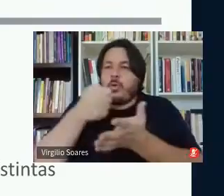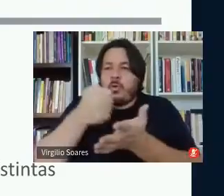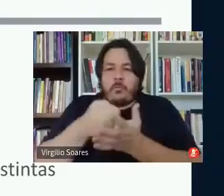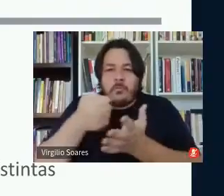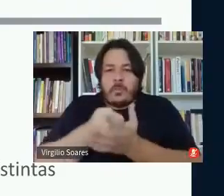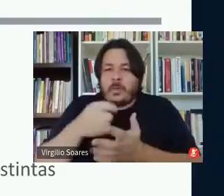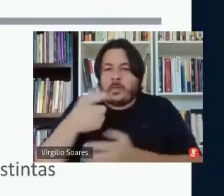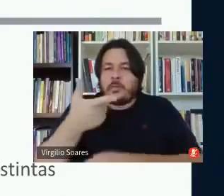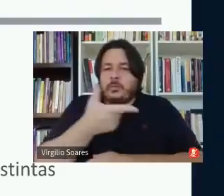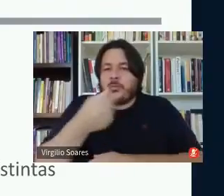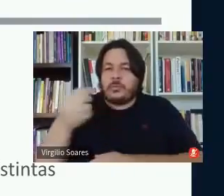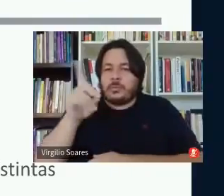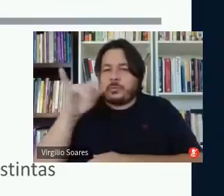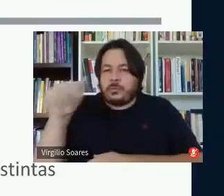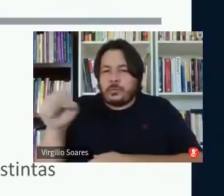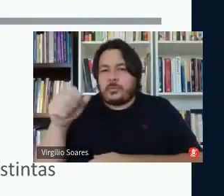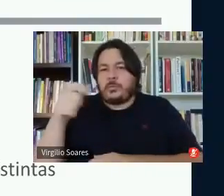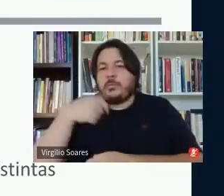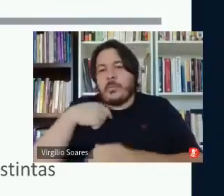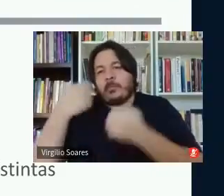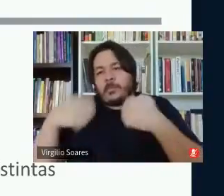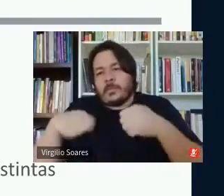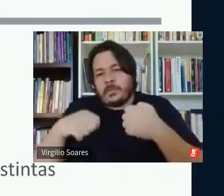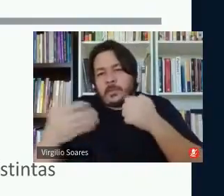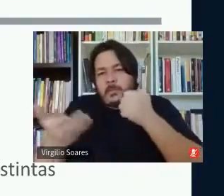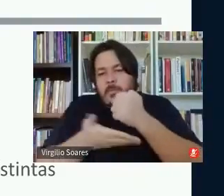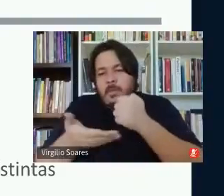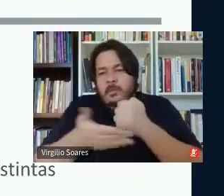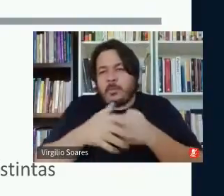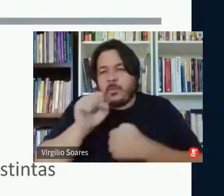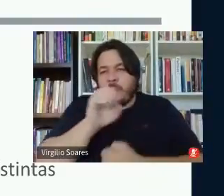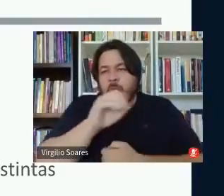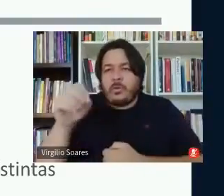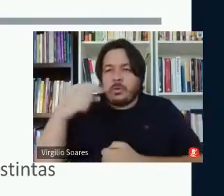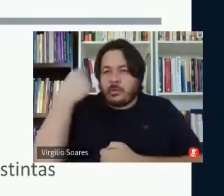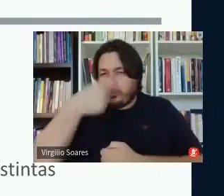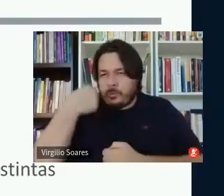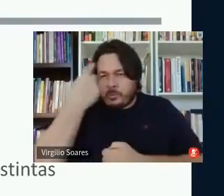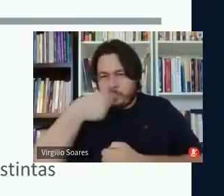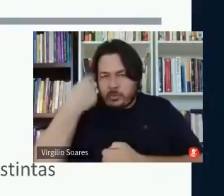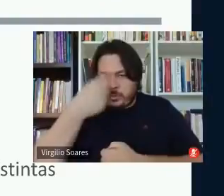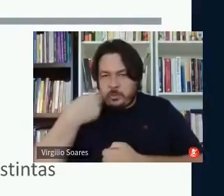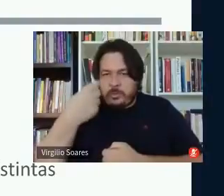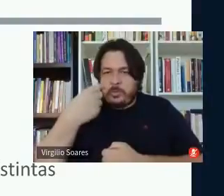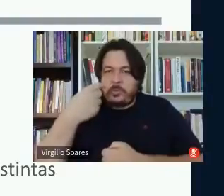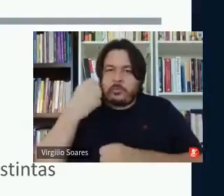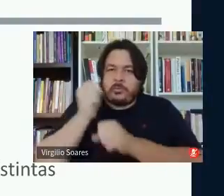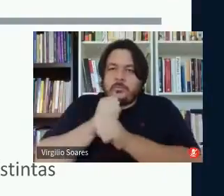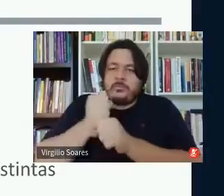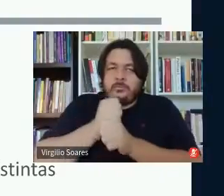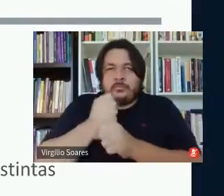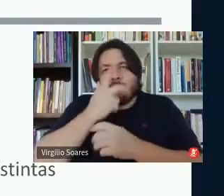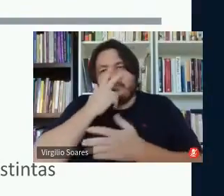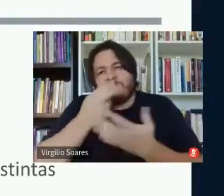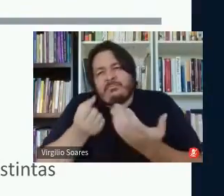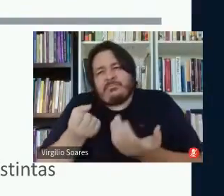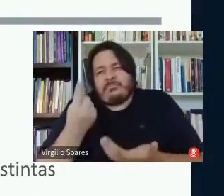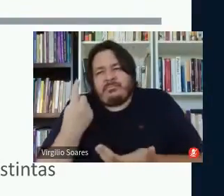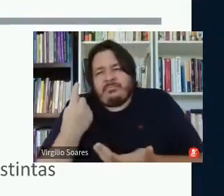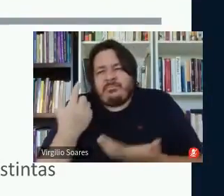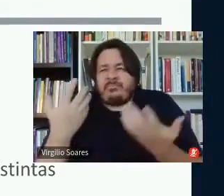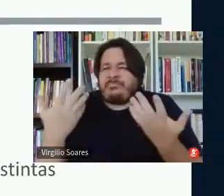letivos anuais, mantendo a exigência da carga horária mínima de 800 horas anuais, o que parece estranho, que soa